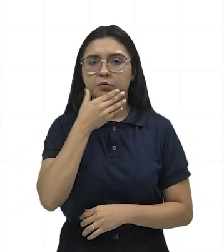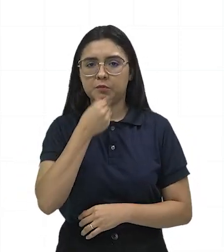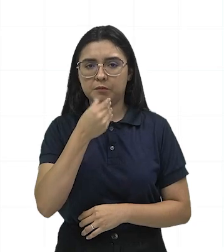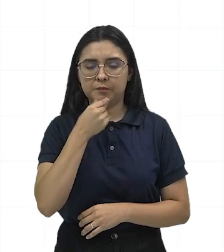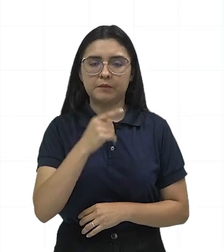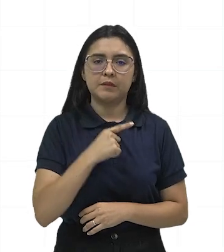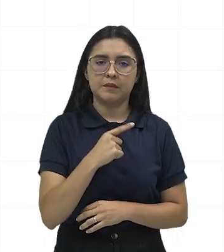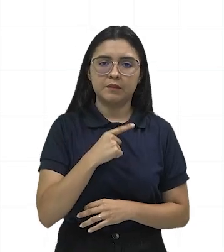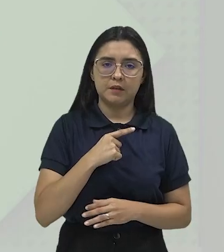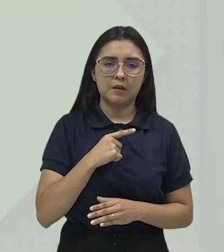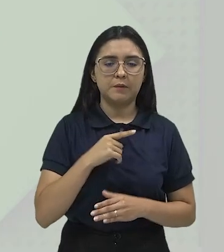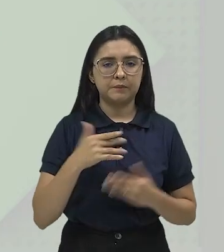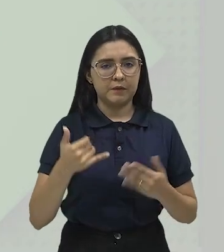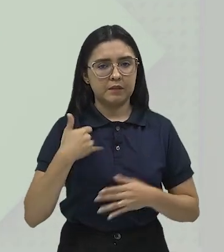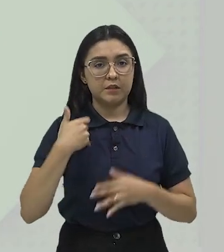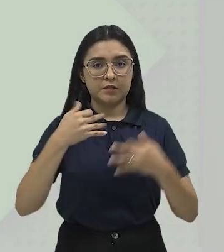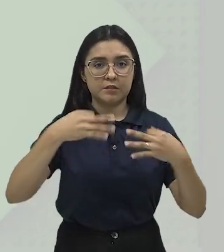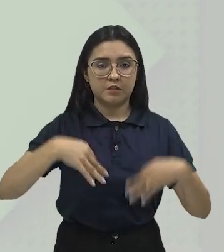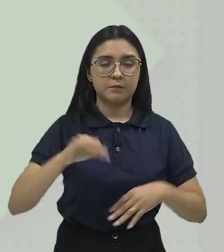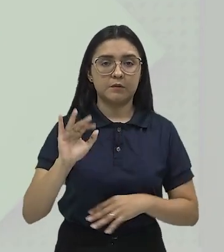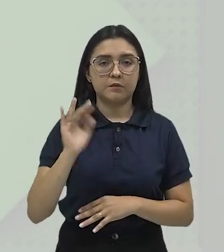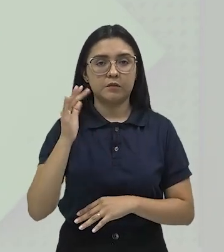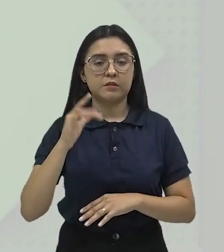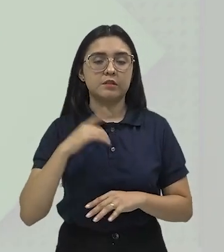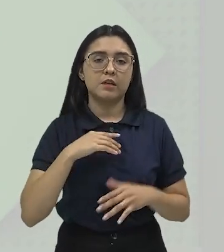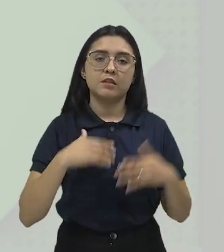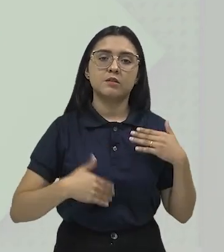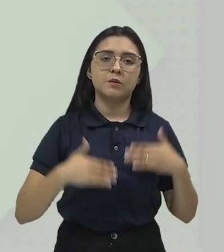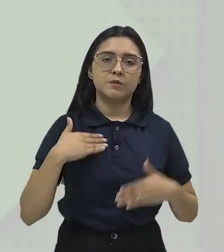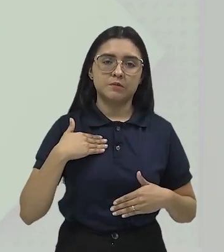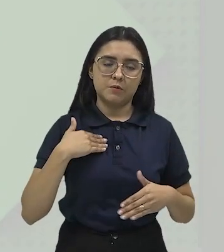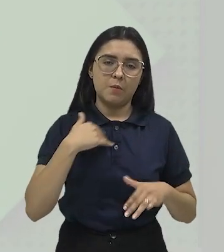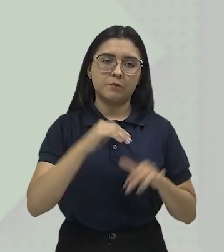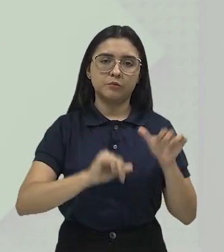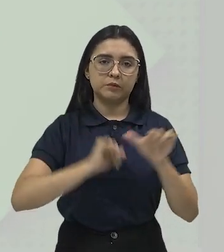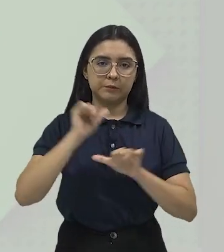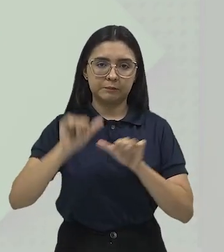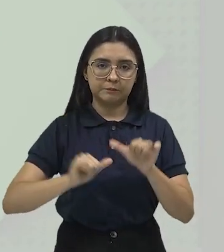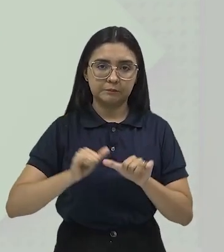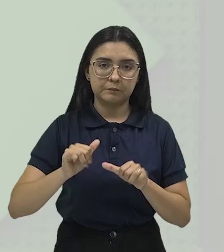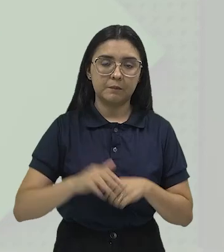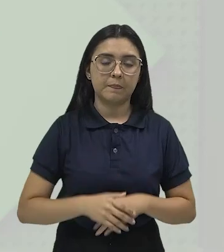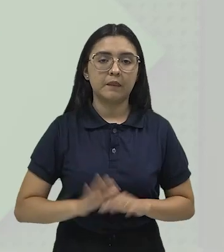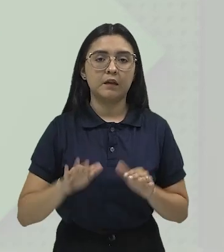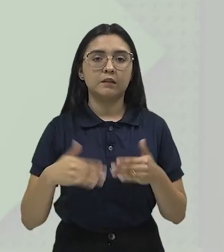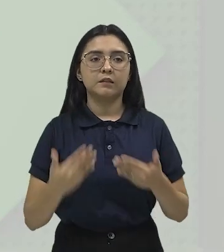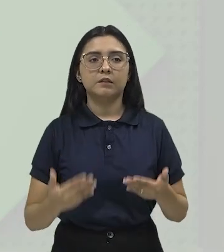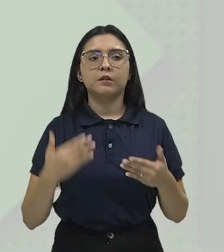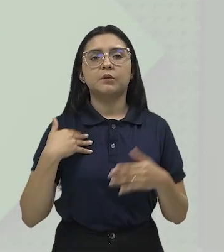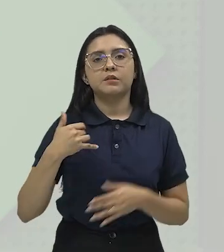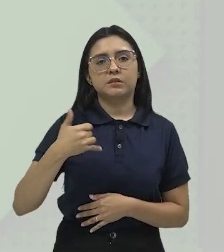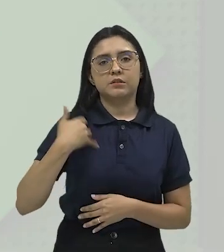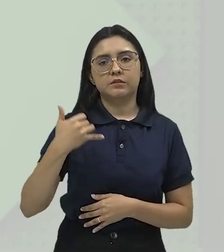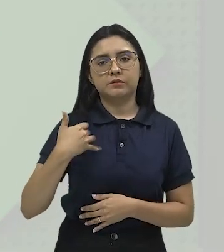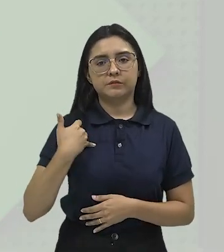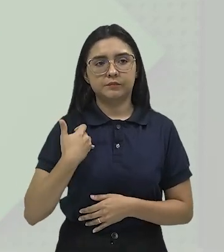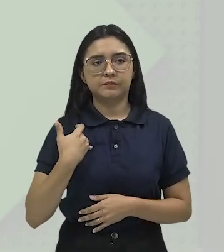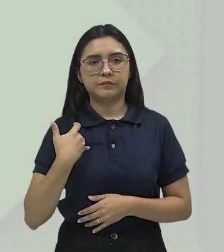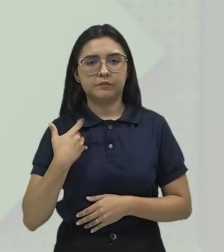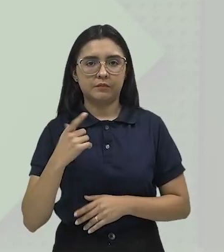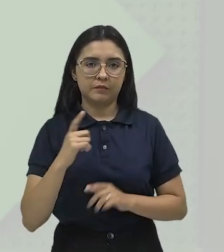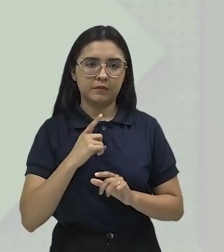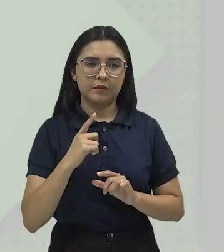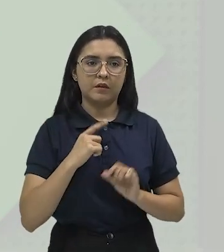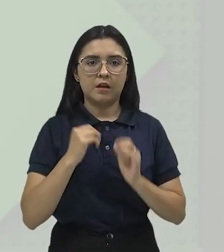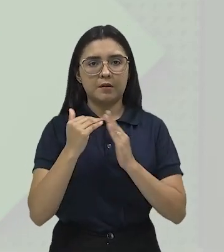etária correta para que aconteça aí esse evento da puberdade. E quando essa faixa etária ela é inferior a